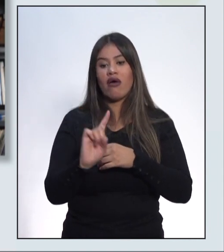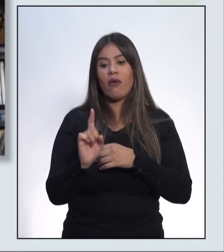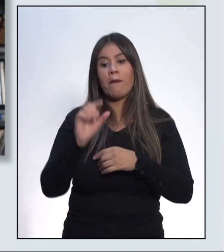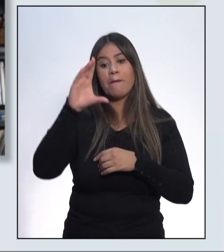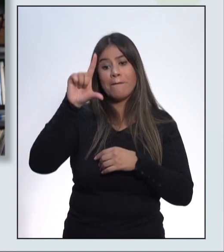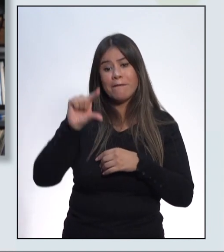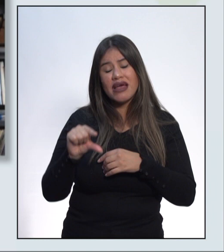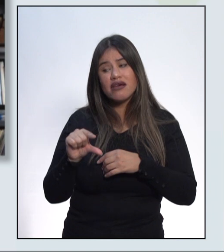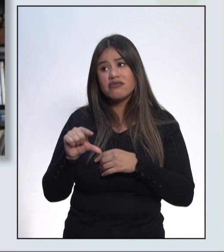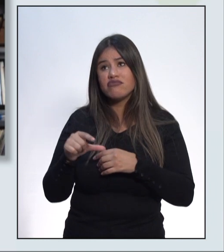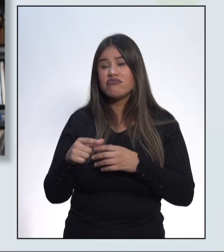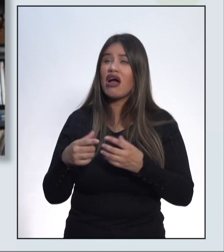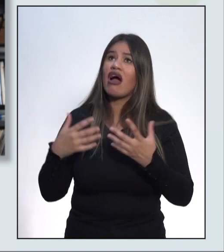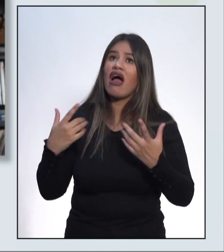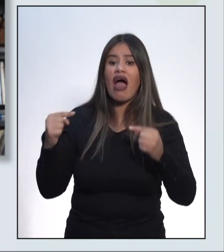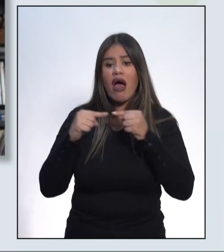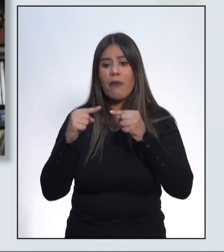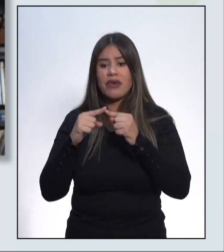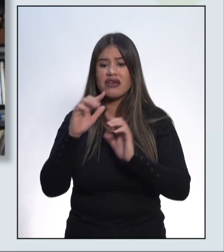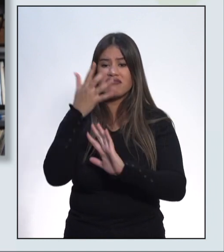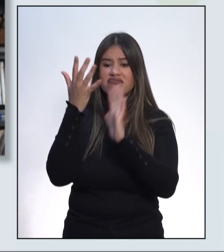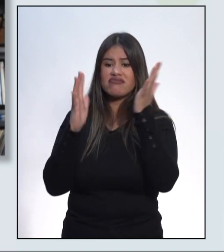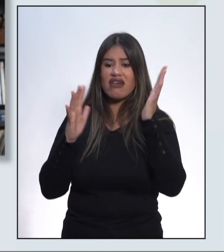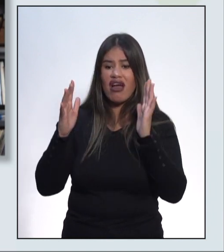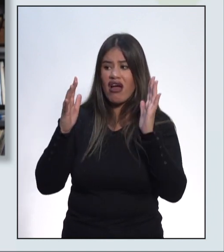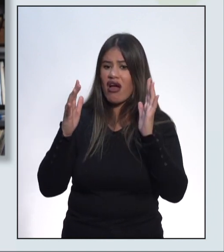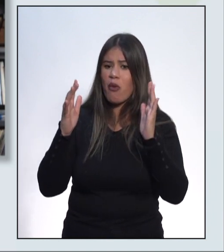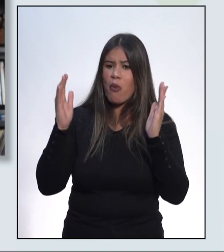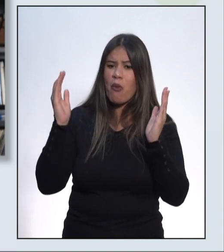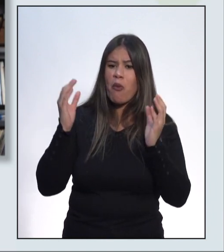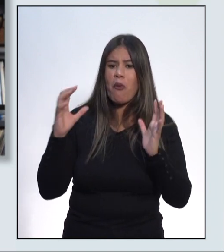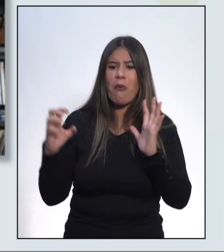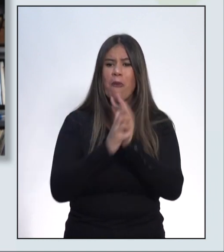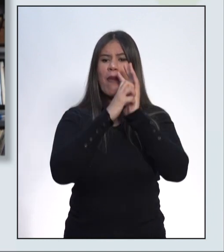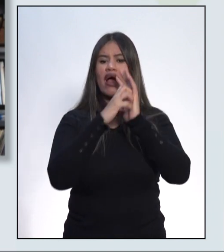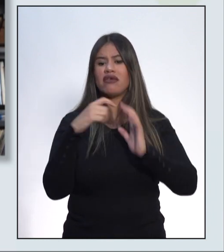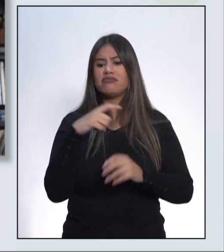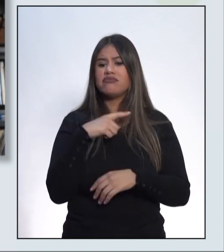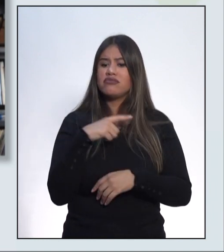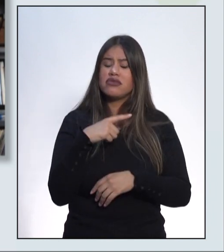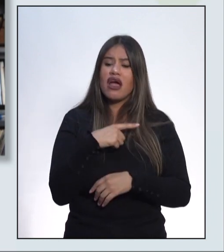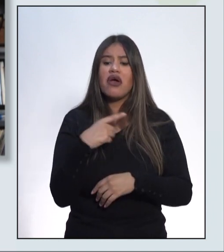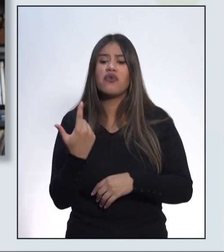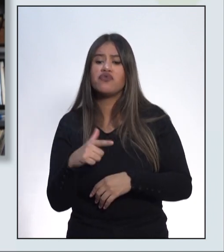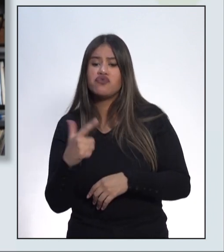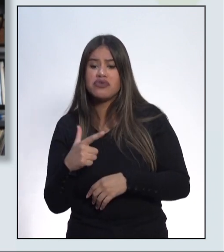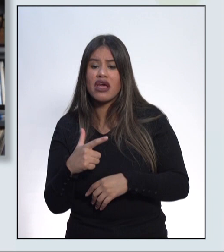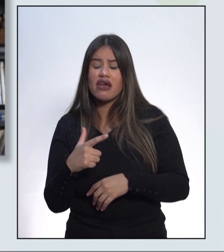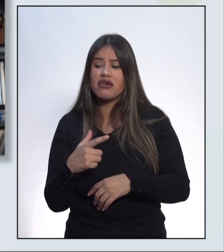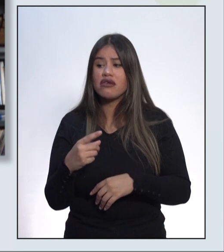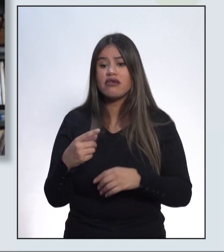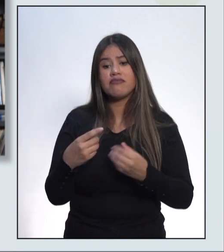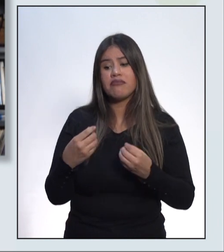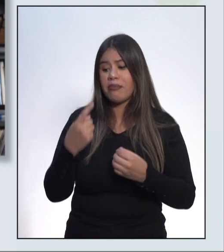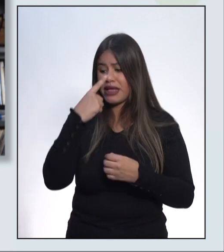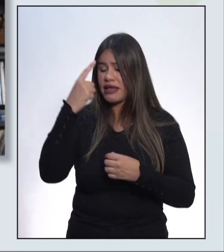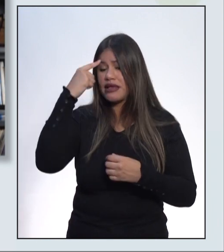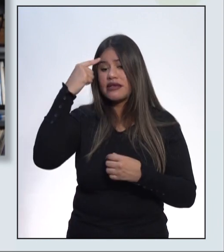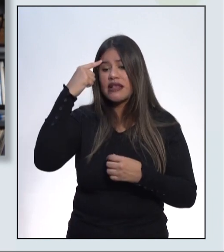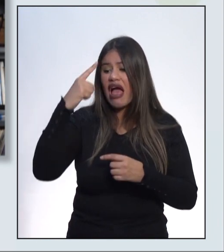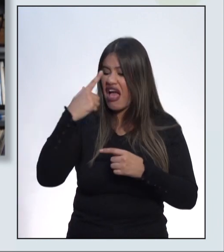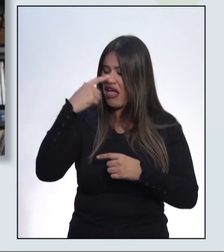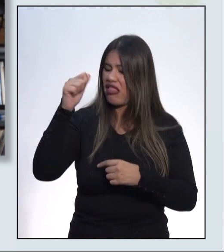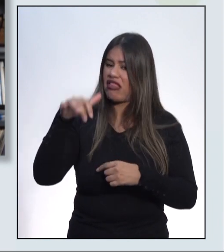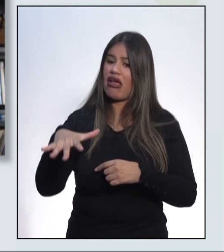tem um impacto no meio ambiente? A gente está jogando as coisas fora mais frequentemente em vez de consertar? Olha quantas